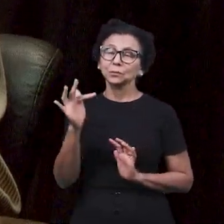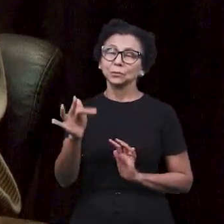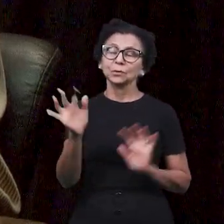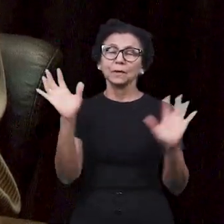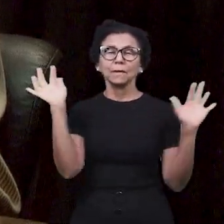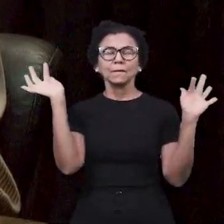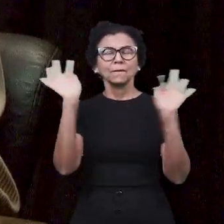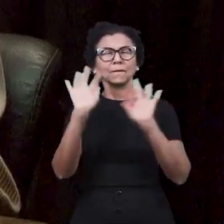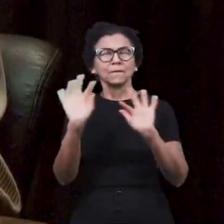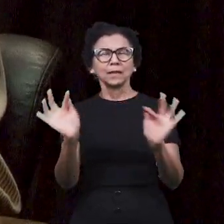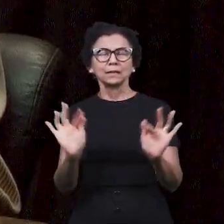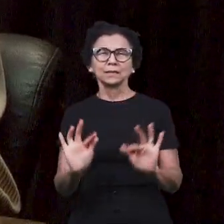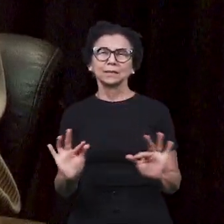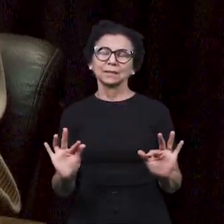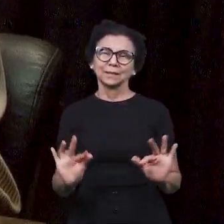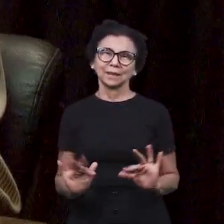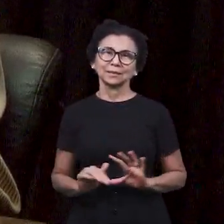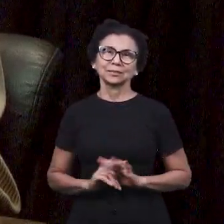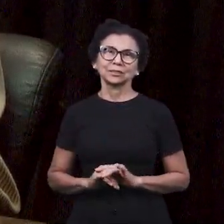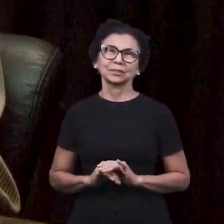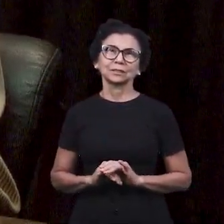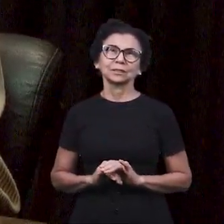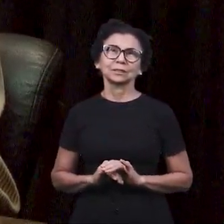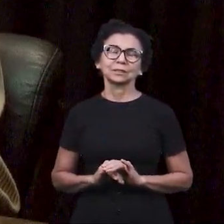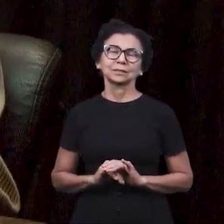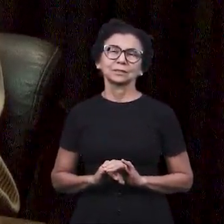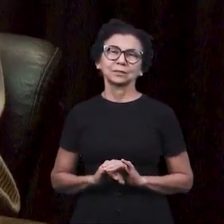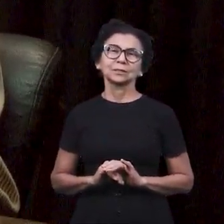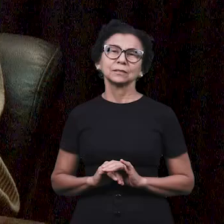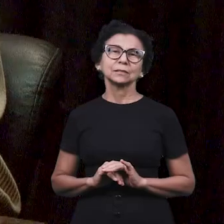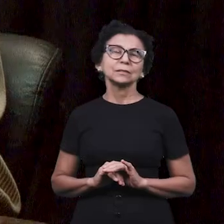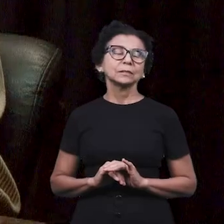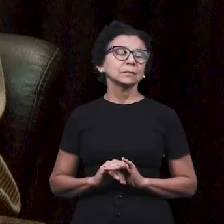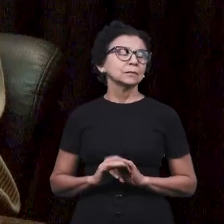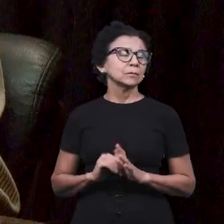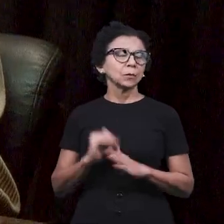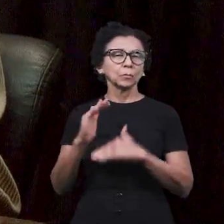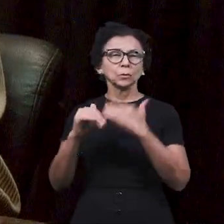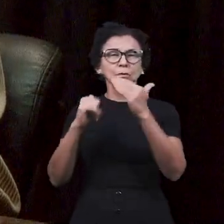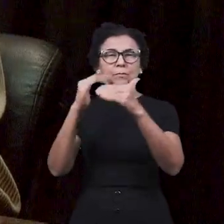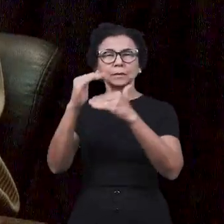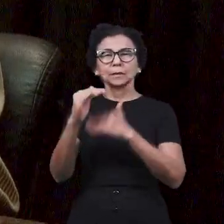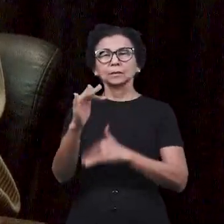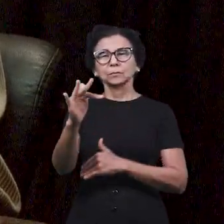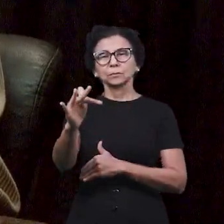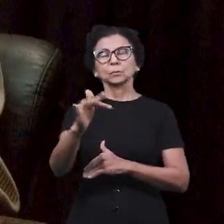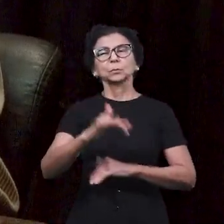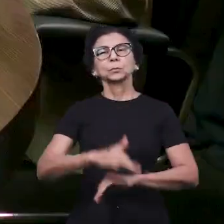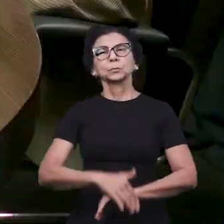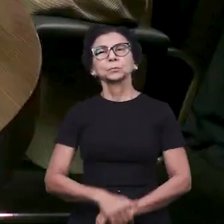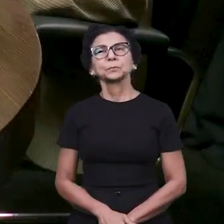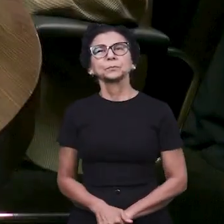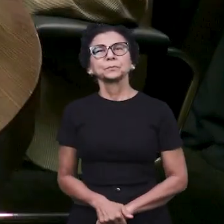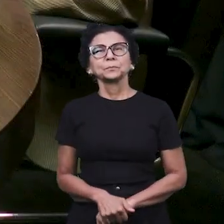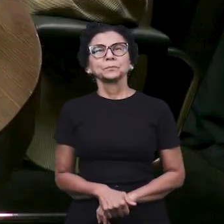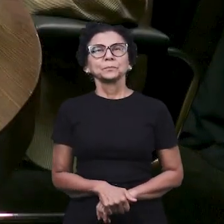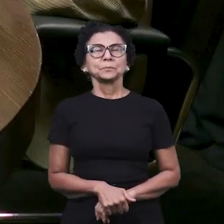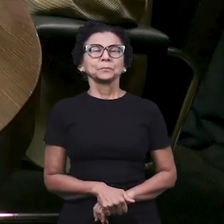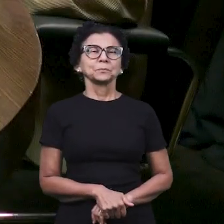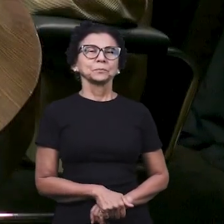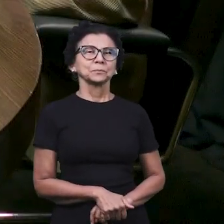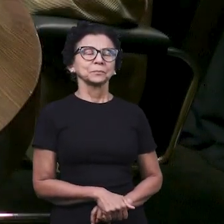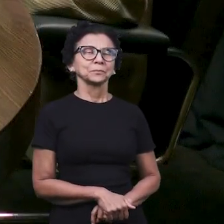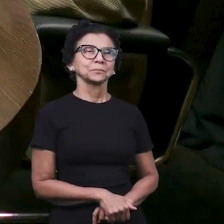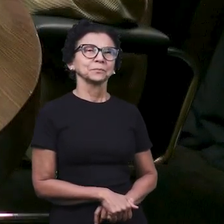felicidade e de tudo que eles vão ganhar, toda a prosperidade na vida futura deles. Amém.